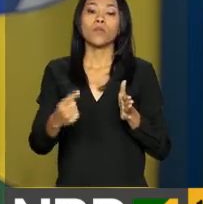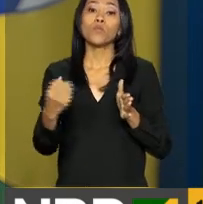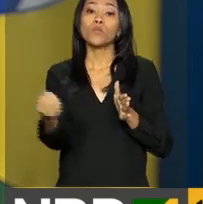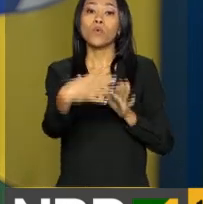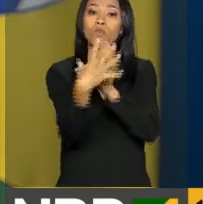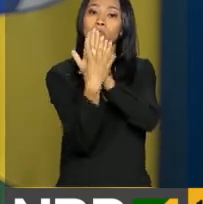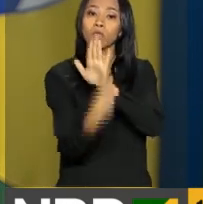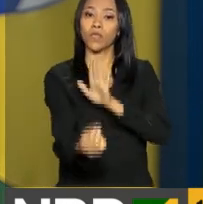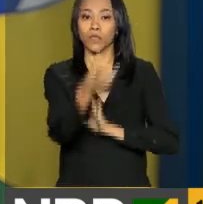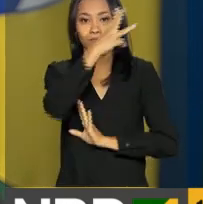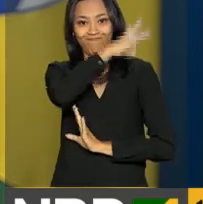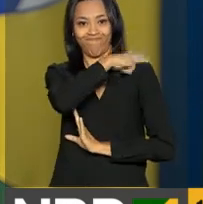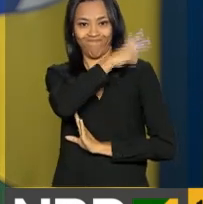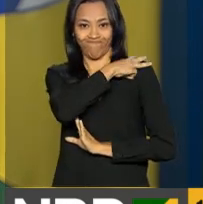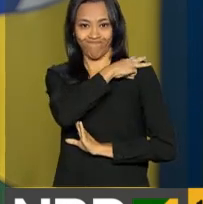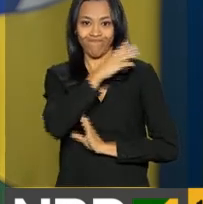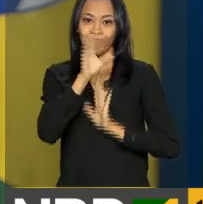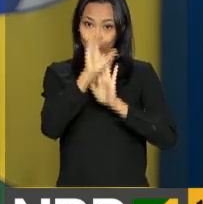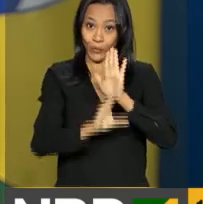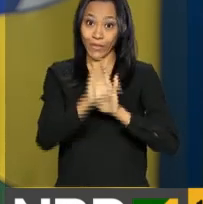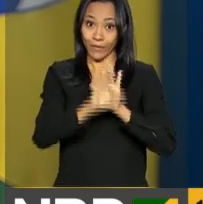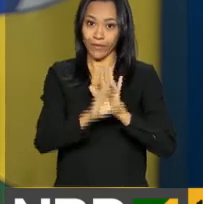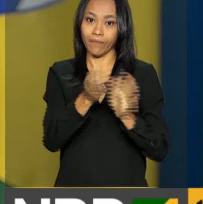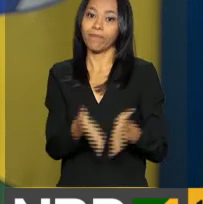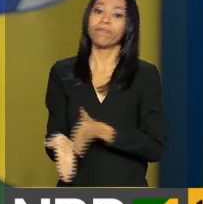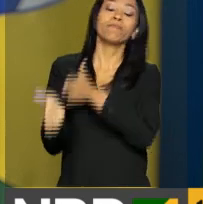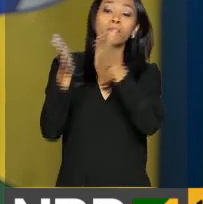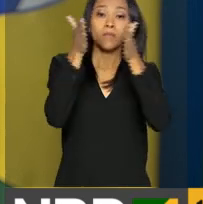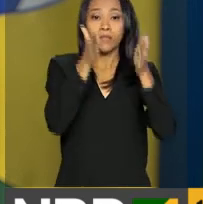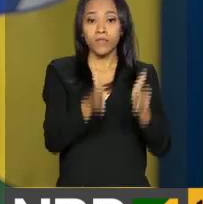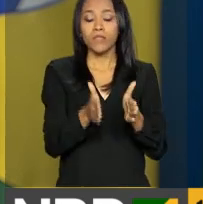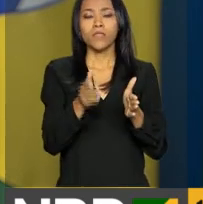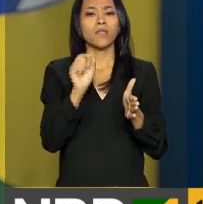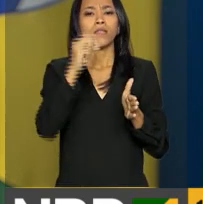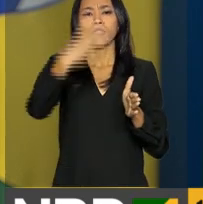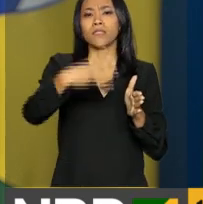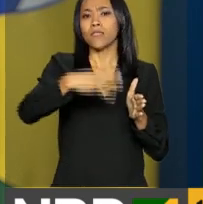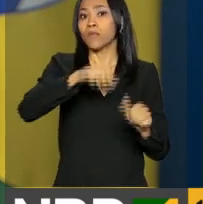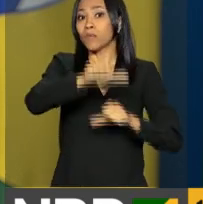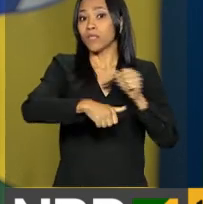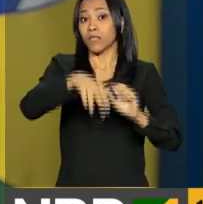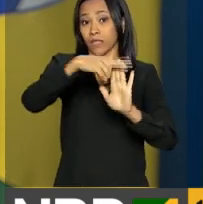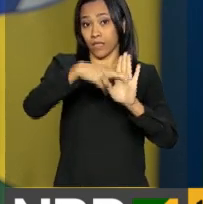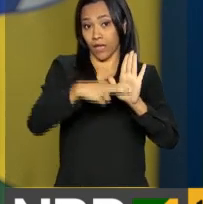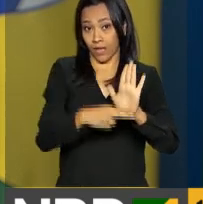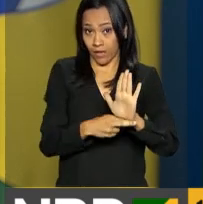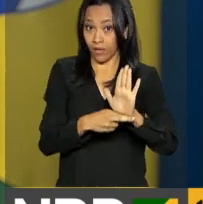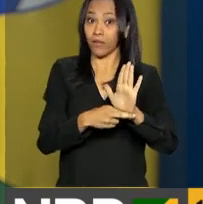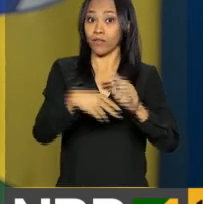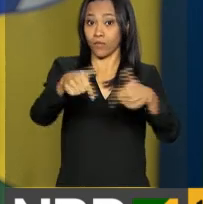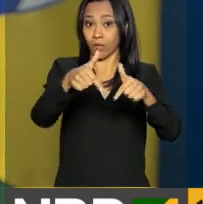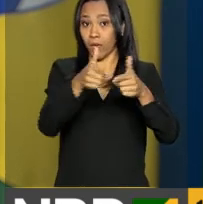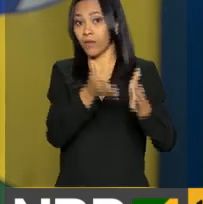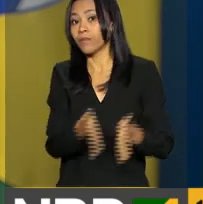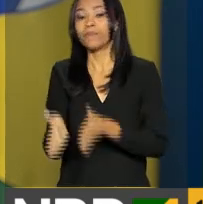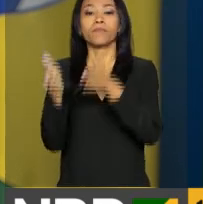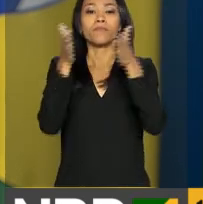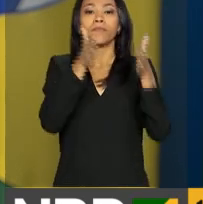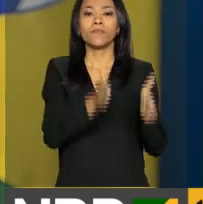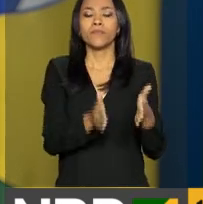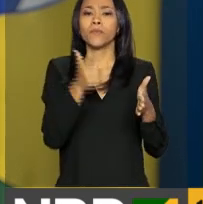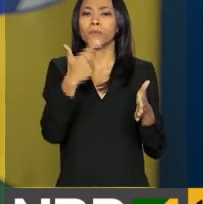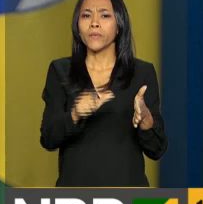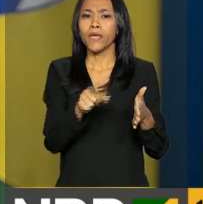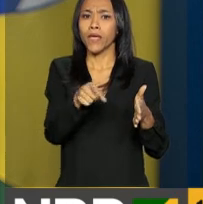médio. A terceira, a modernização trabalhista. A outra, a recuperação